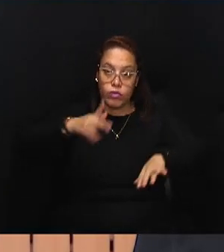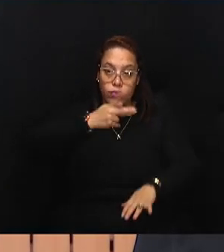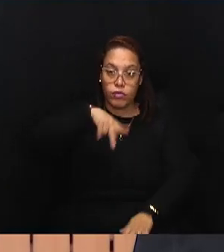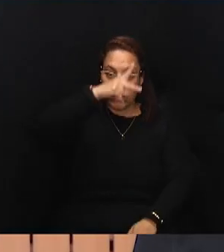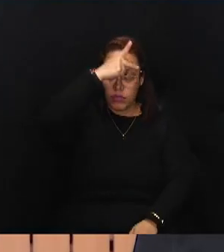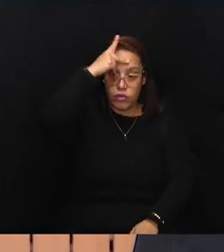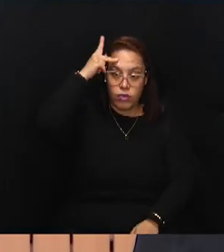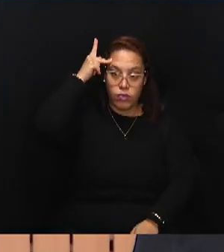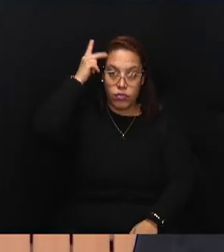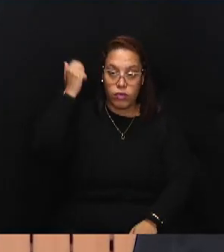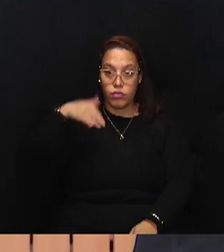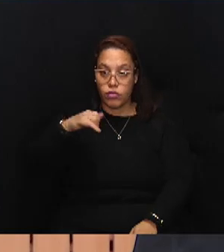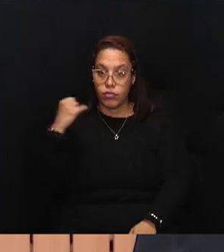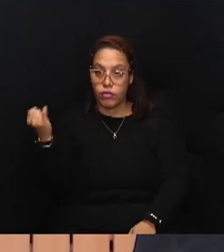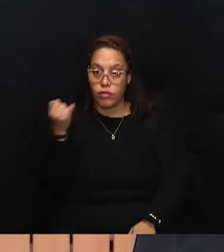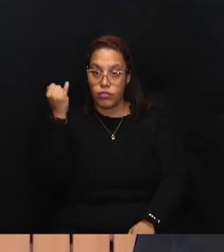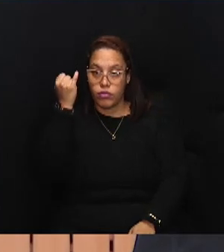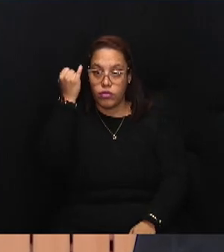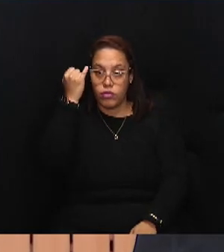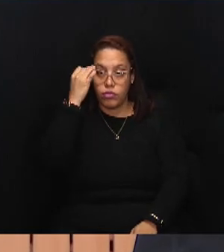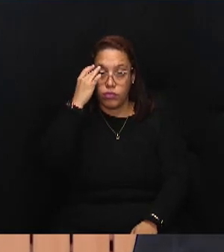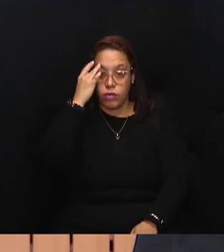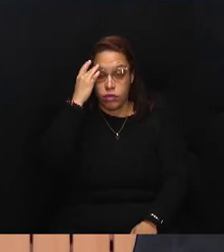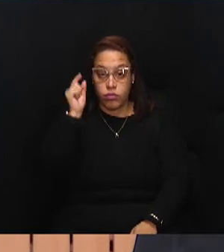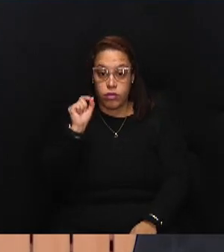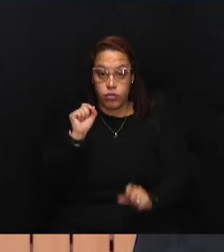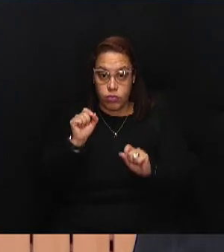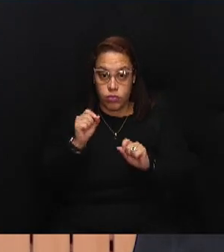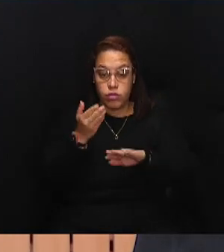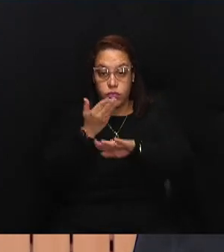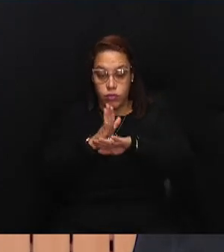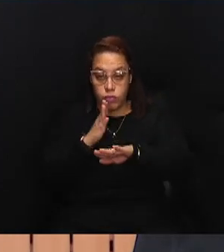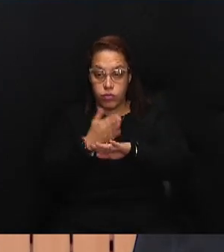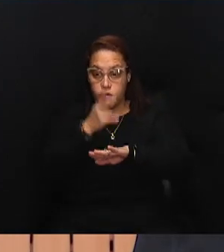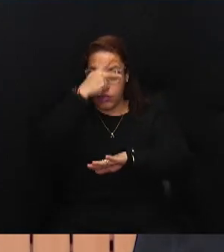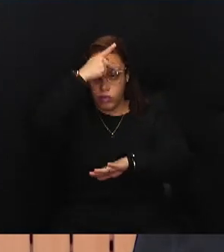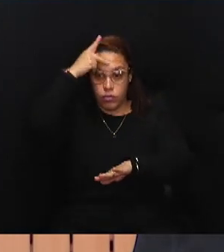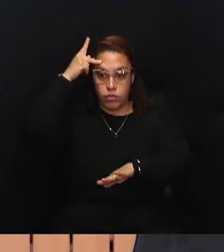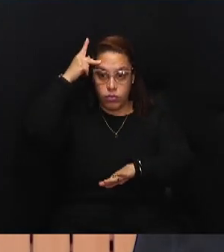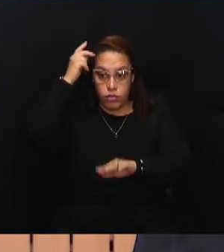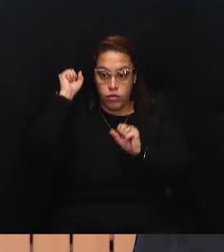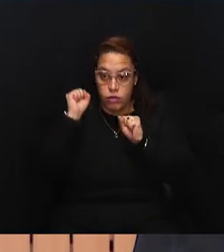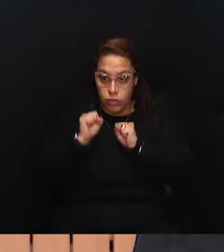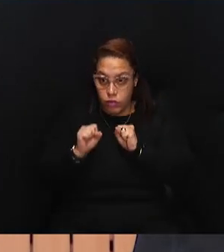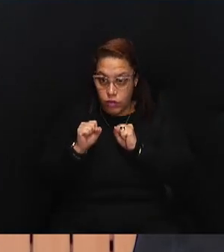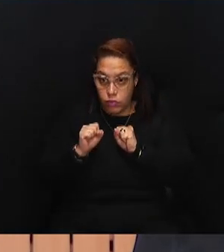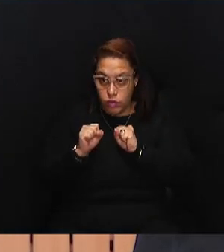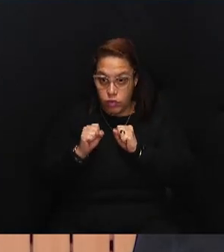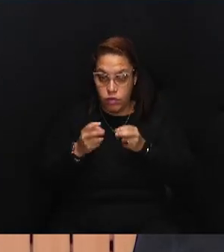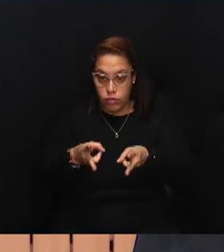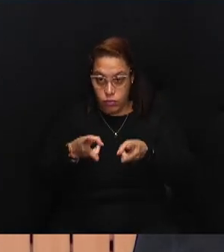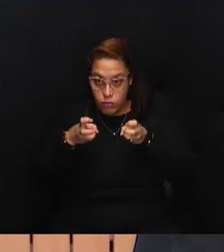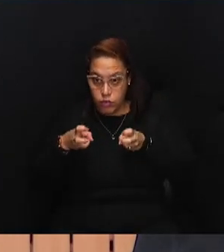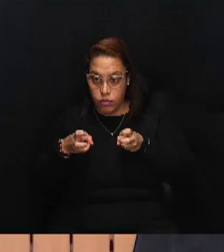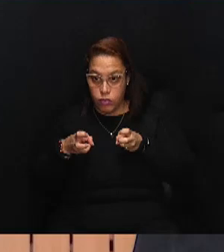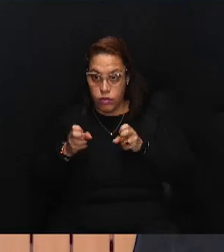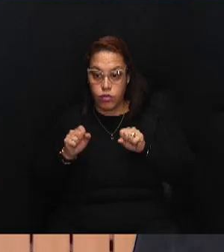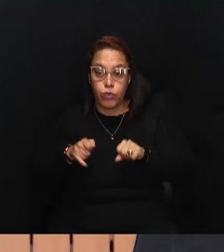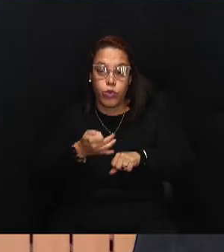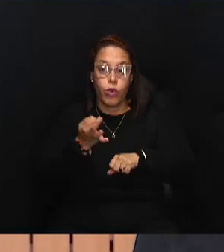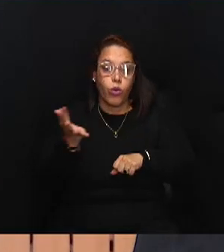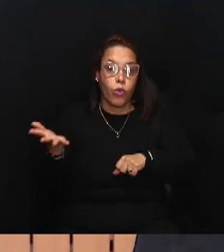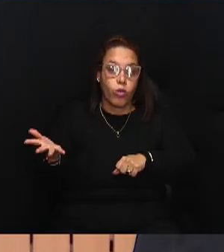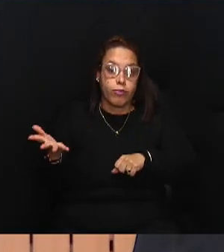pessoas, mais importante porque é uma forma de capacitar essas pessoas para que elas possam reconhecer quais são os